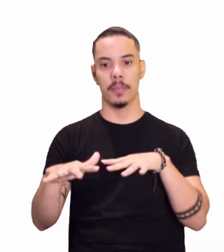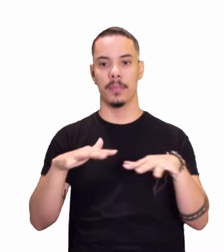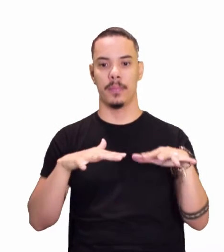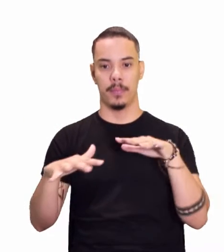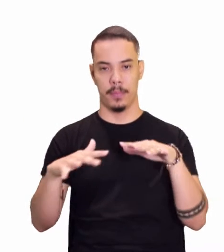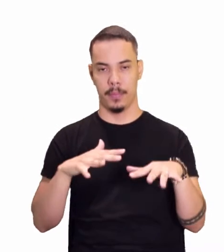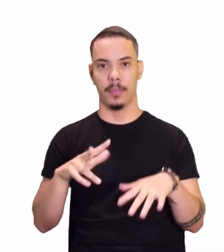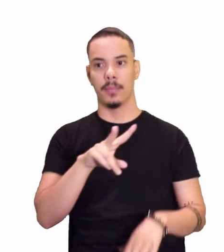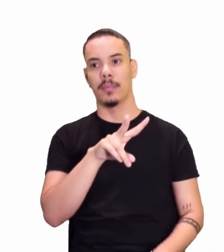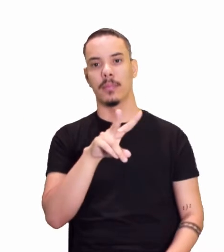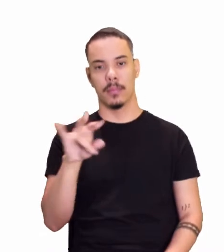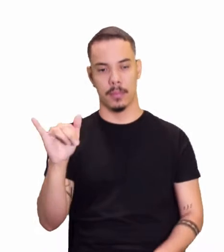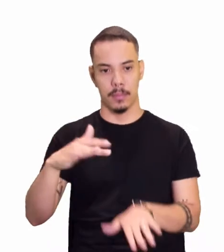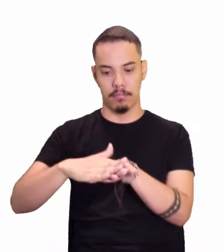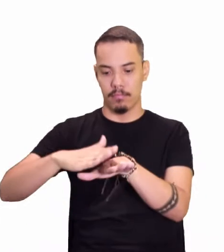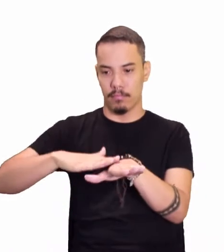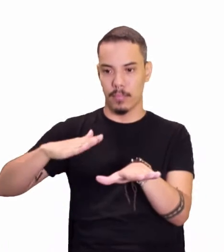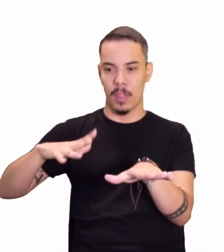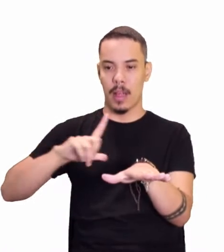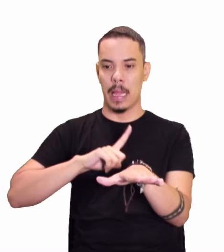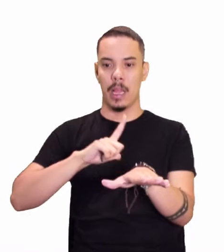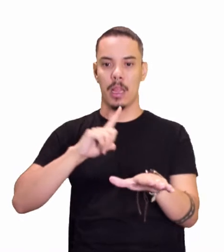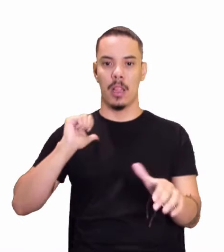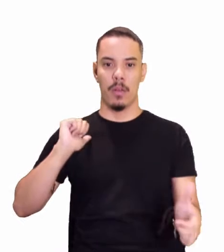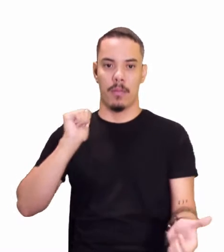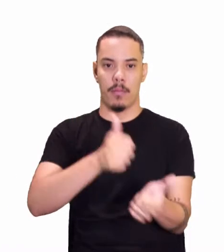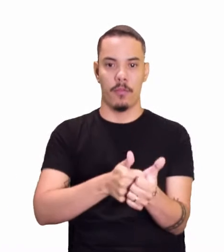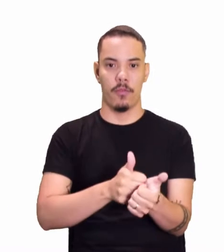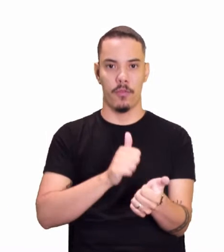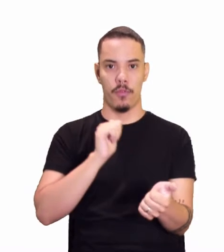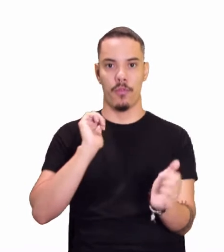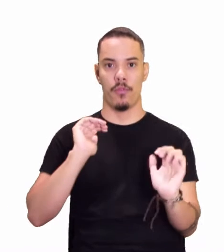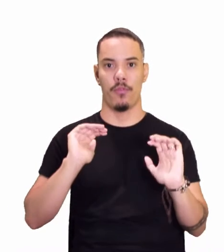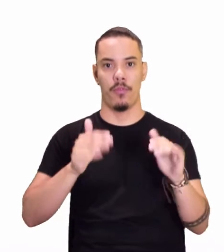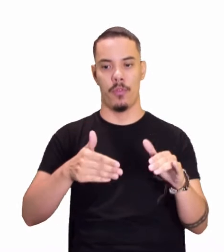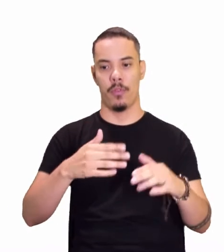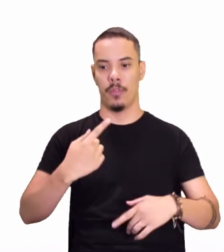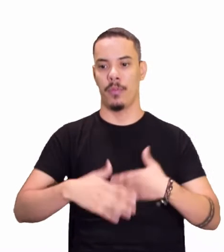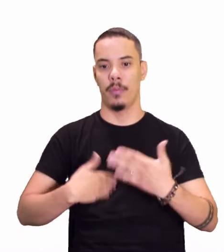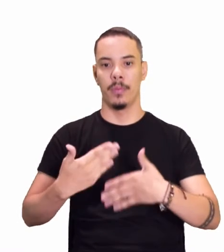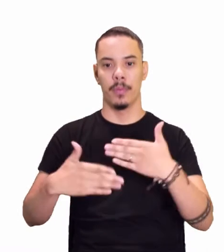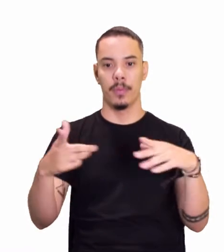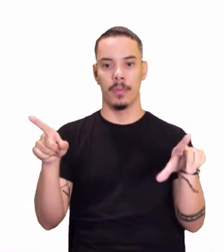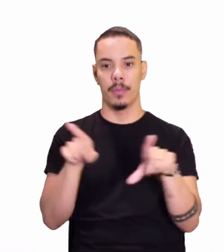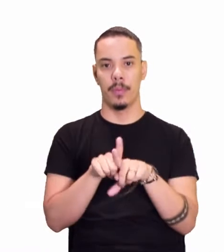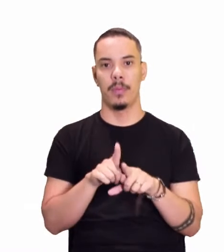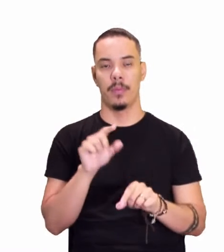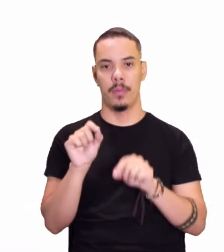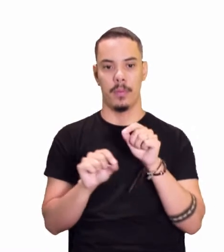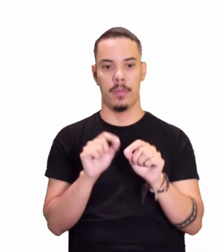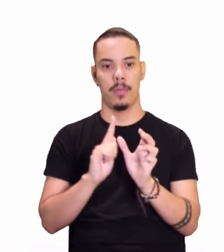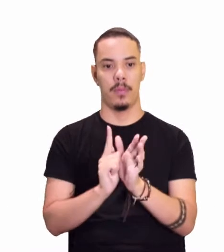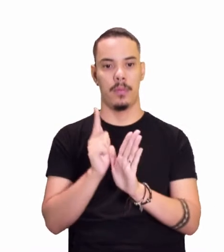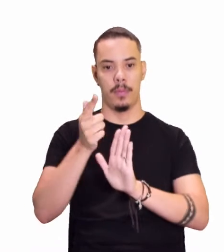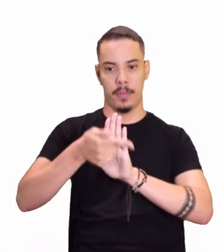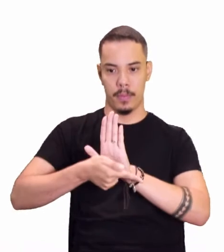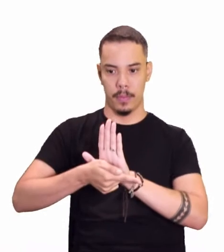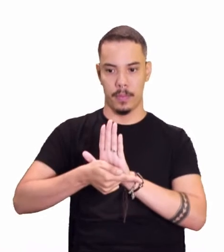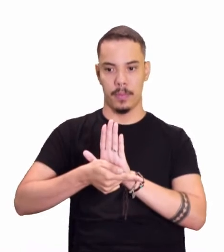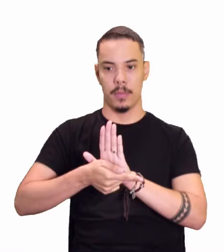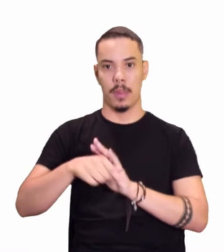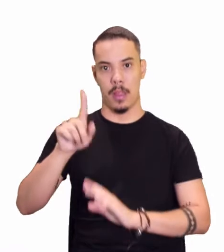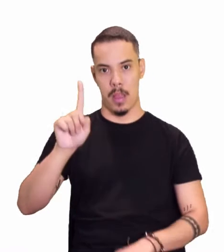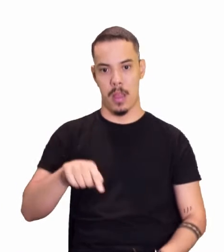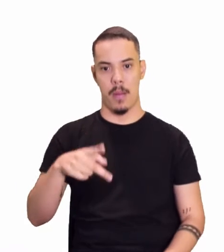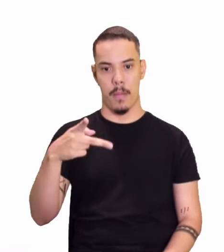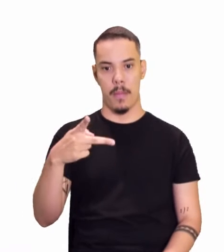movimento, ele vai ter esse foco, essa produção literária vai ter o quê? Esse gênero, tá? A